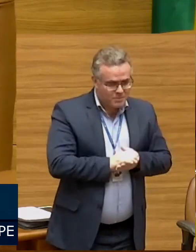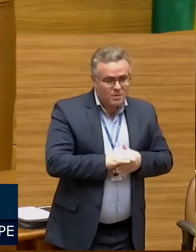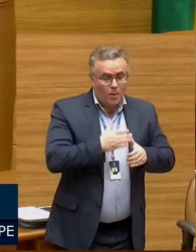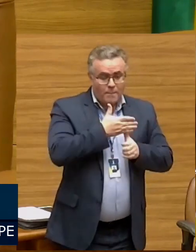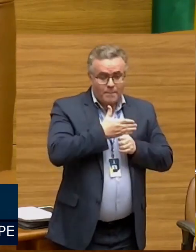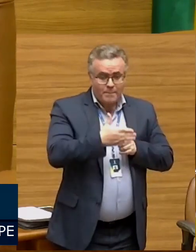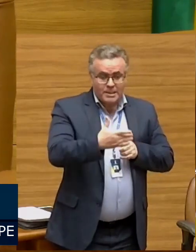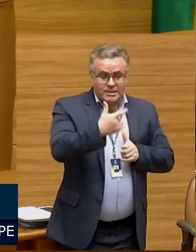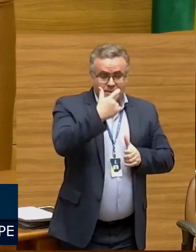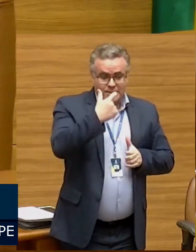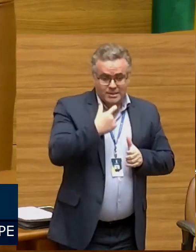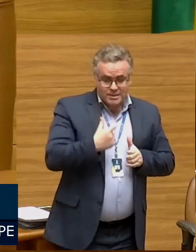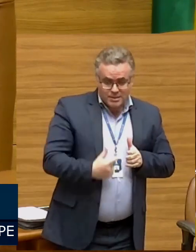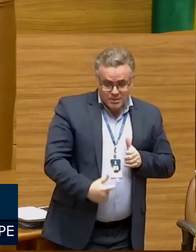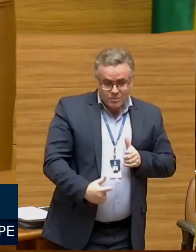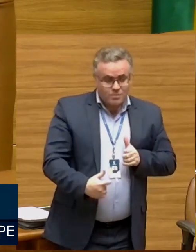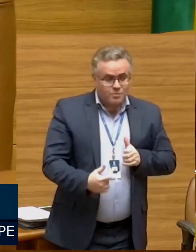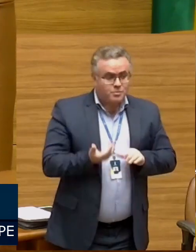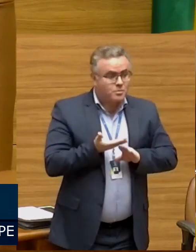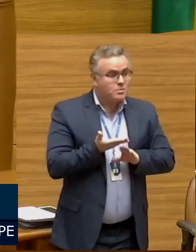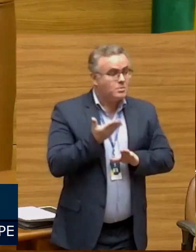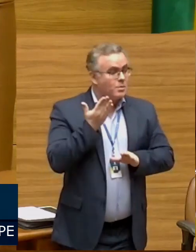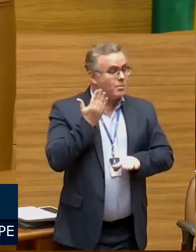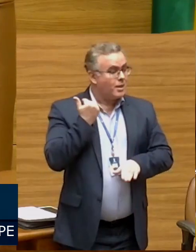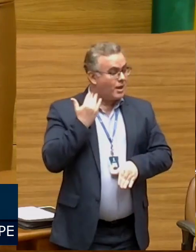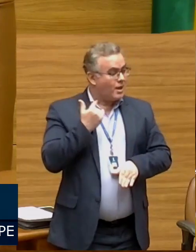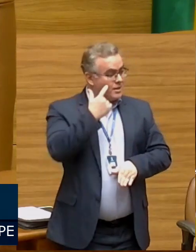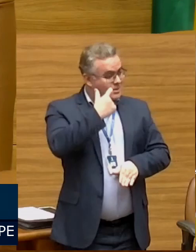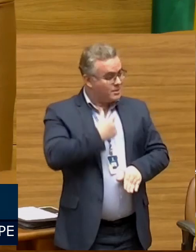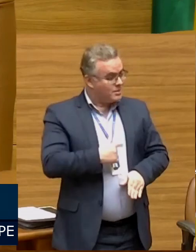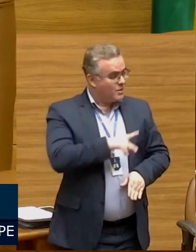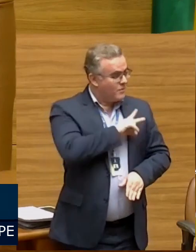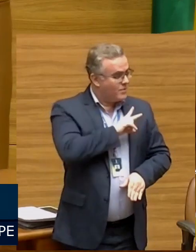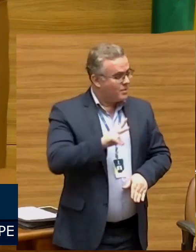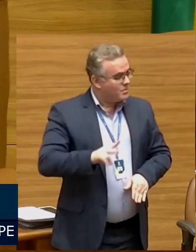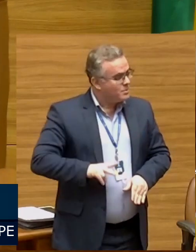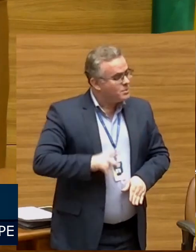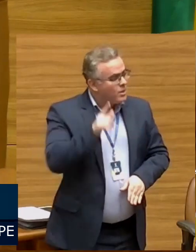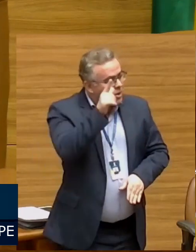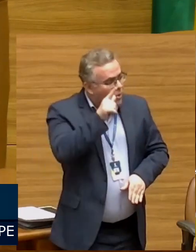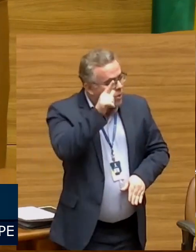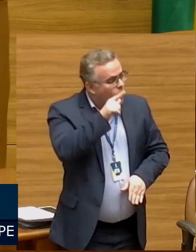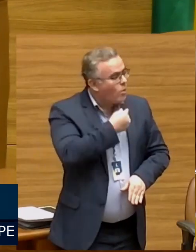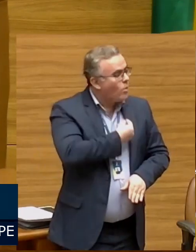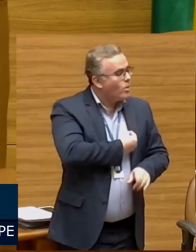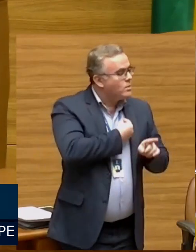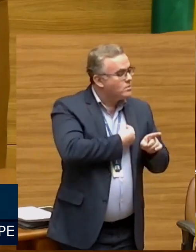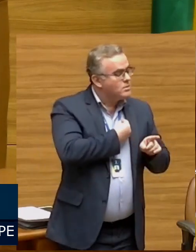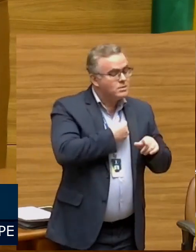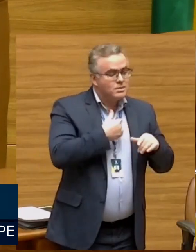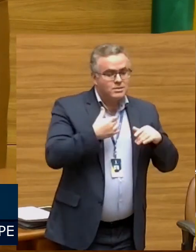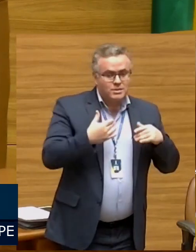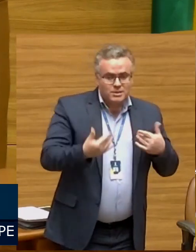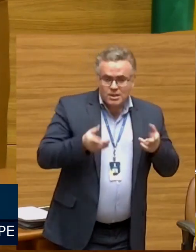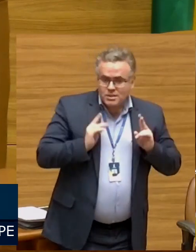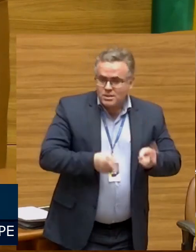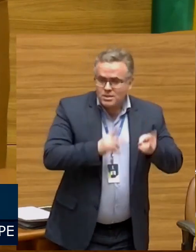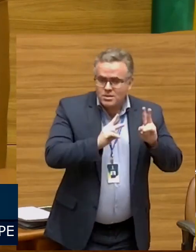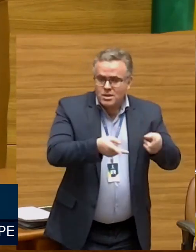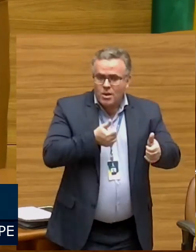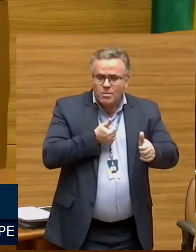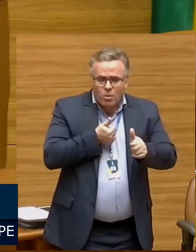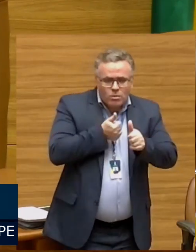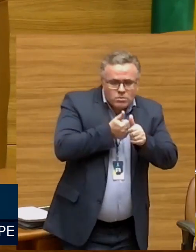mandata, desde quando eu era vereadora, Lucas Aribe, acompanha as lutas da